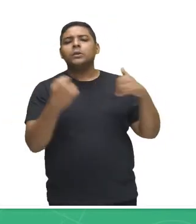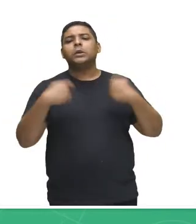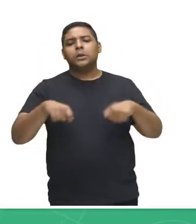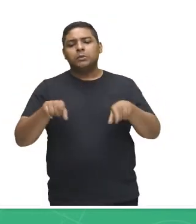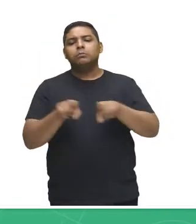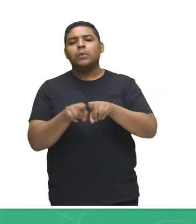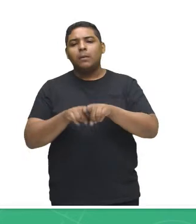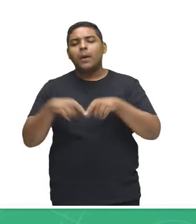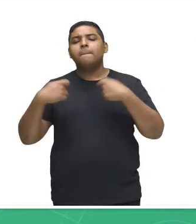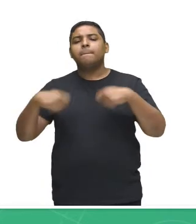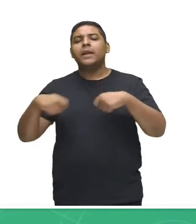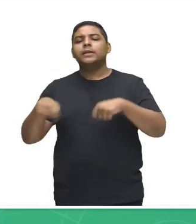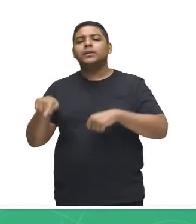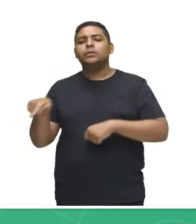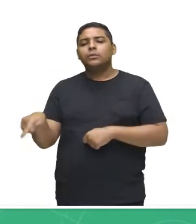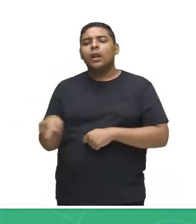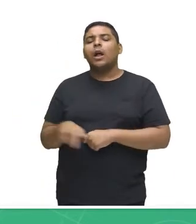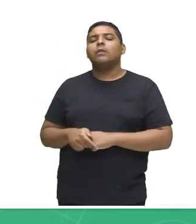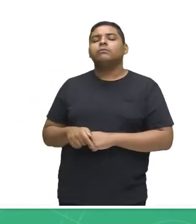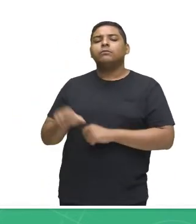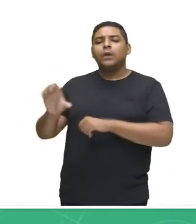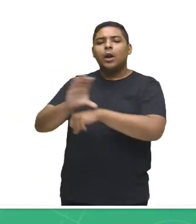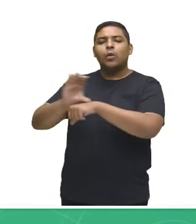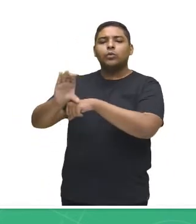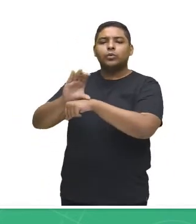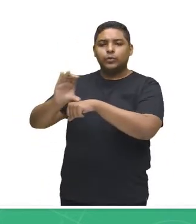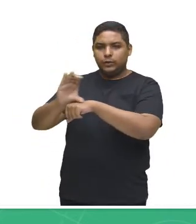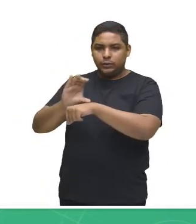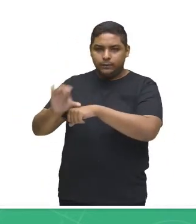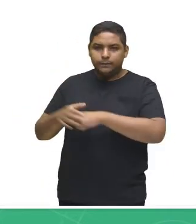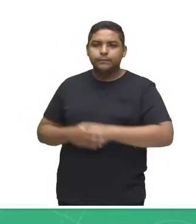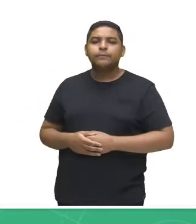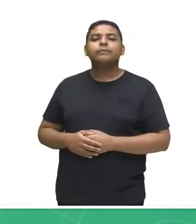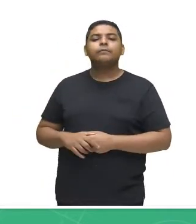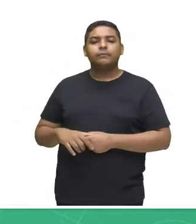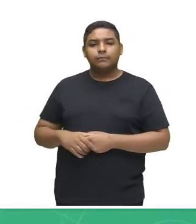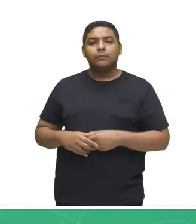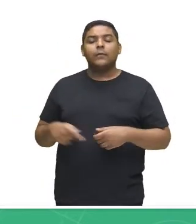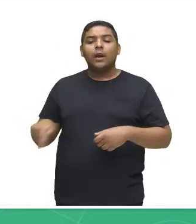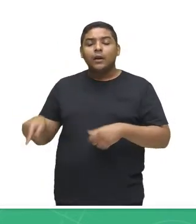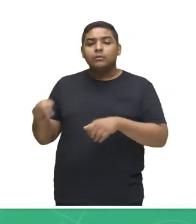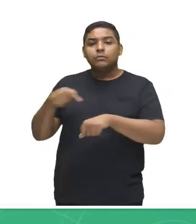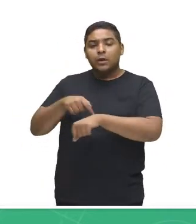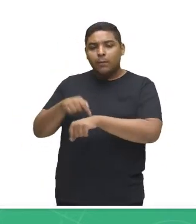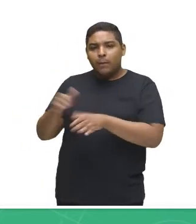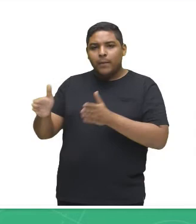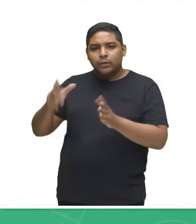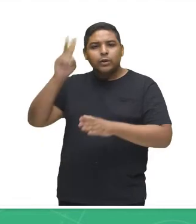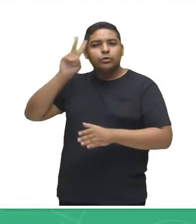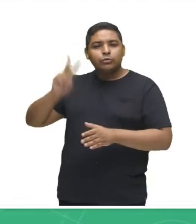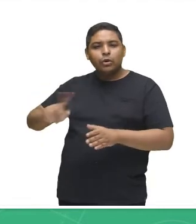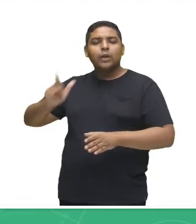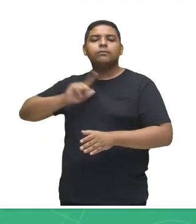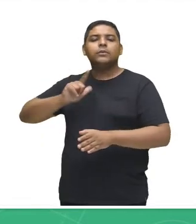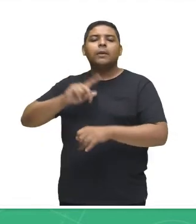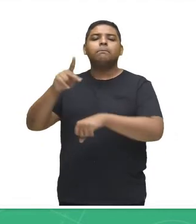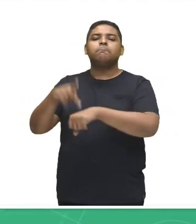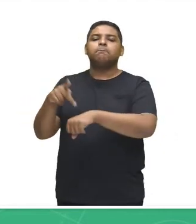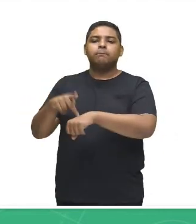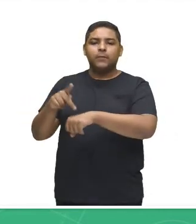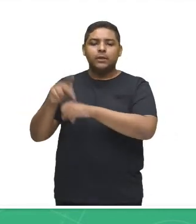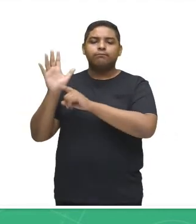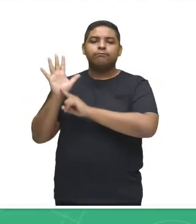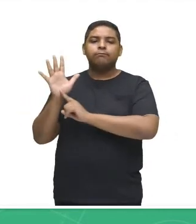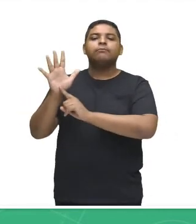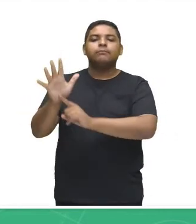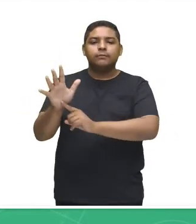momento, eu tenho aqui essa pedra, certo? Que foi toda esculpida para que essa pedra ficasse em exposição para que a